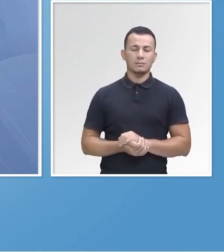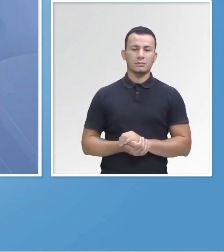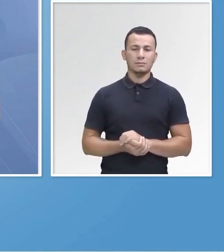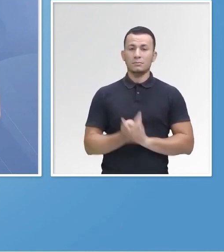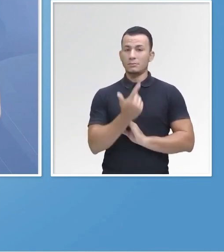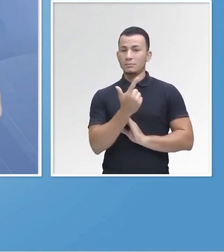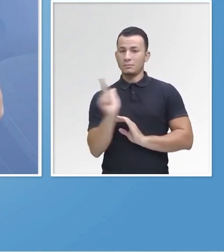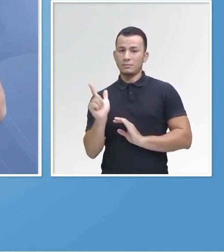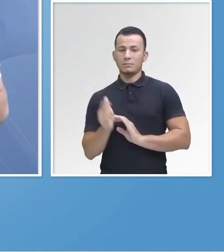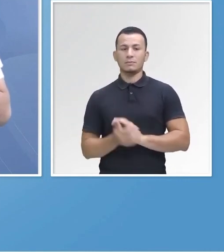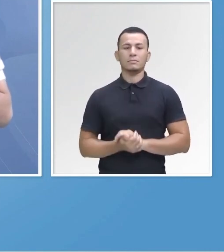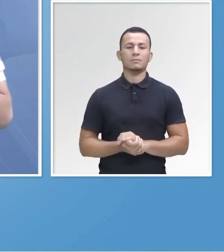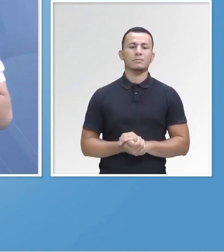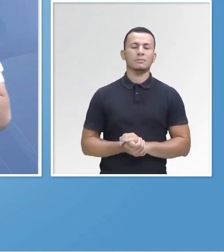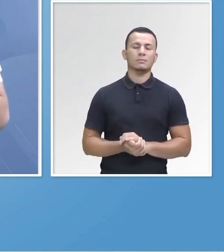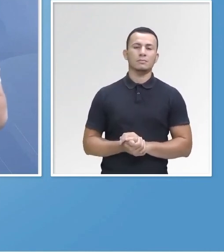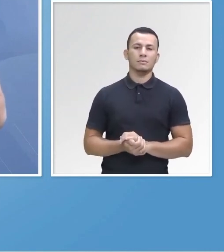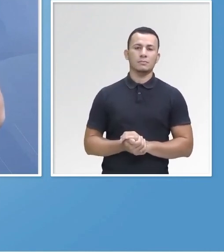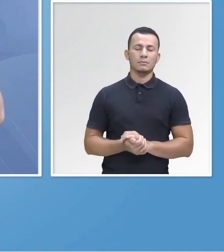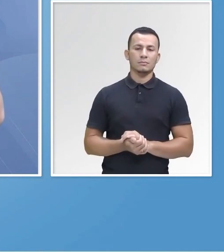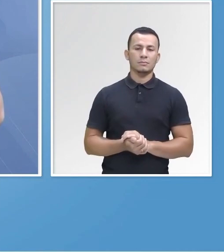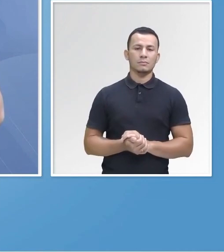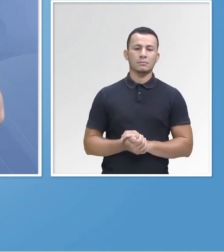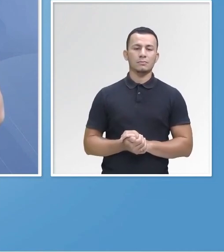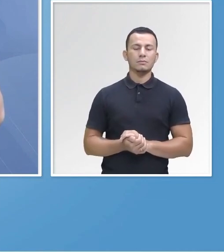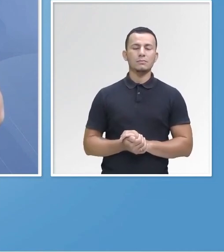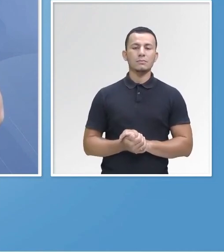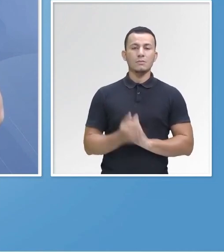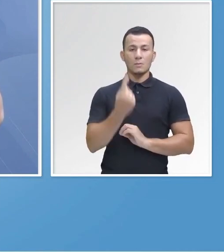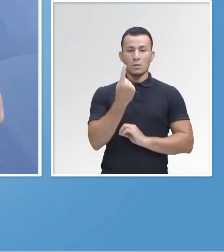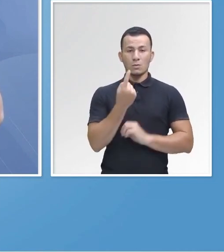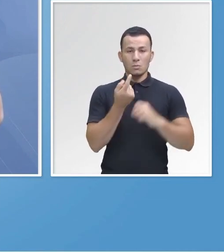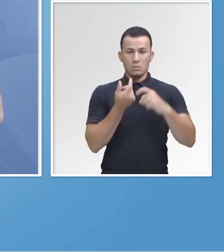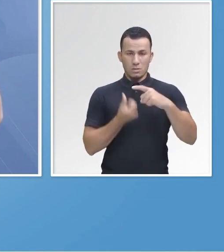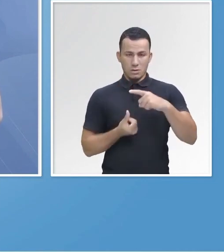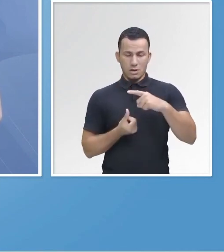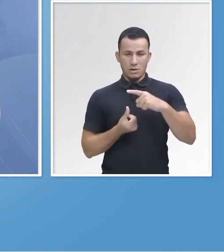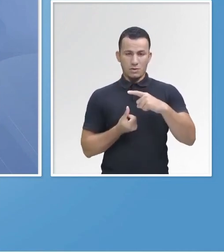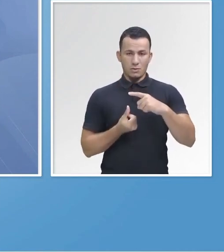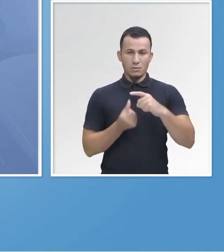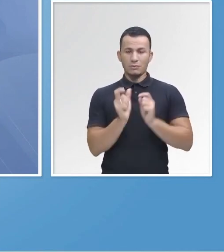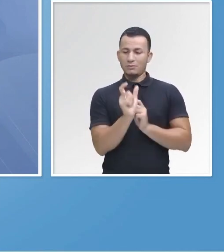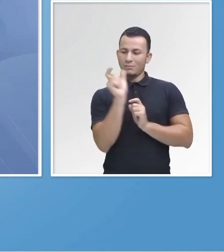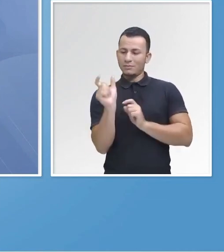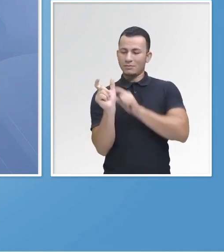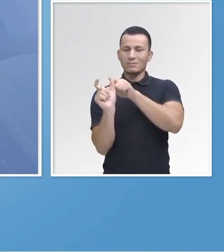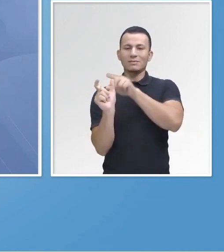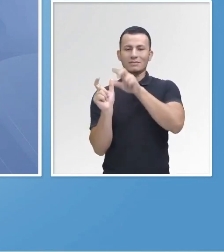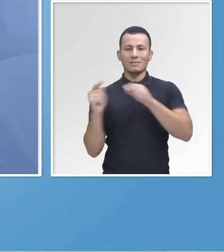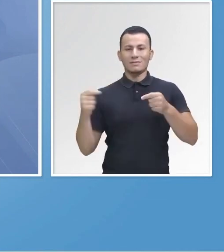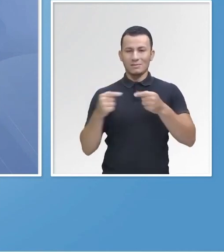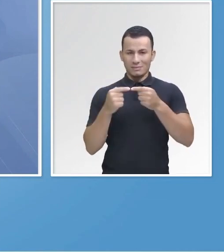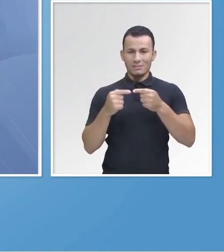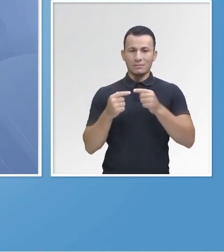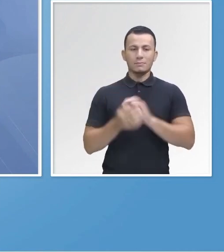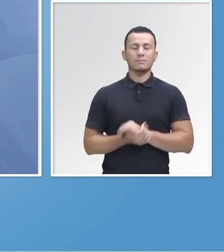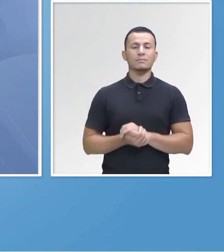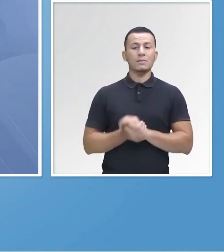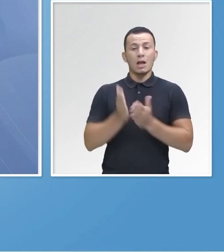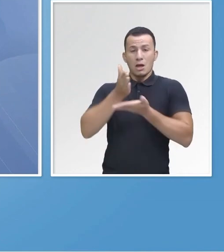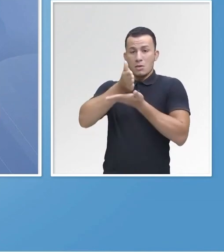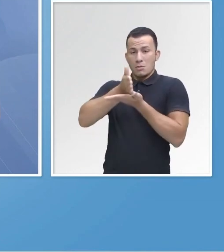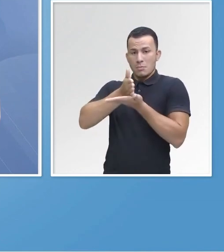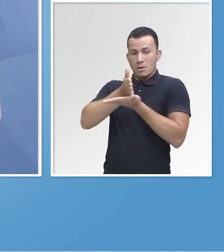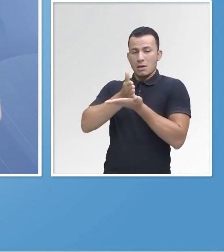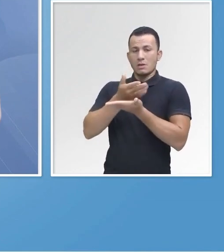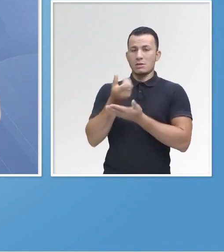próxima tela e olha aí ó 16 para ou seja o que significa isso uma parte de